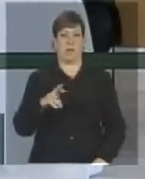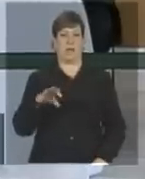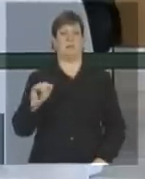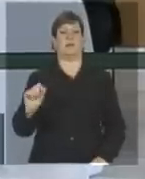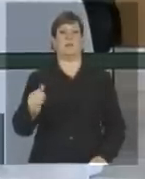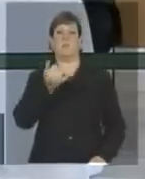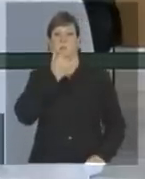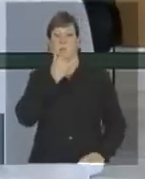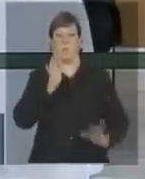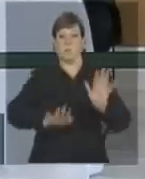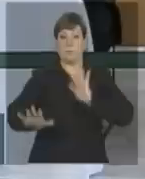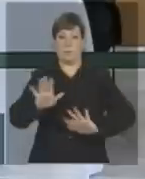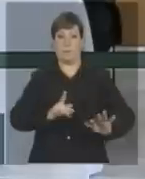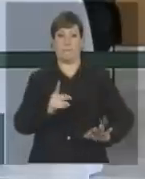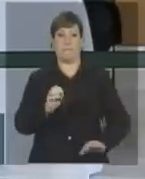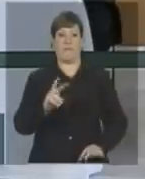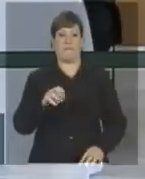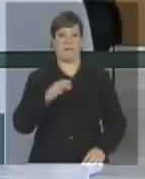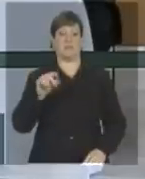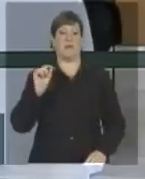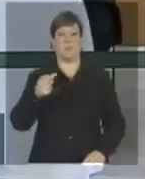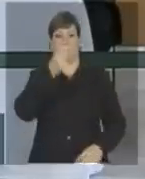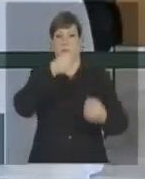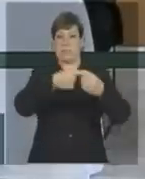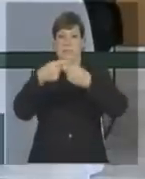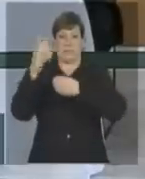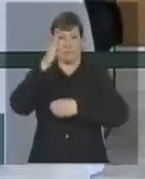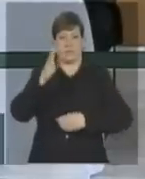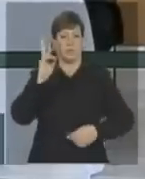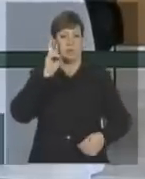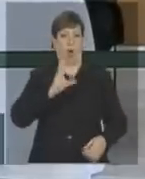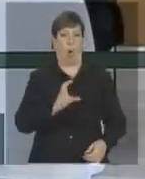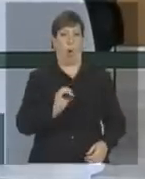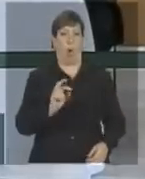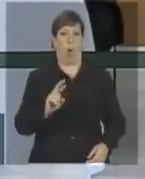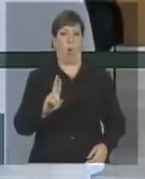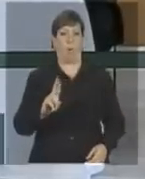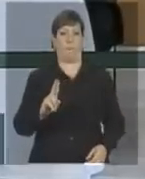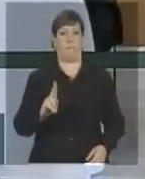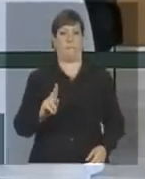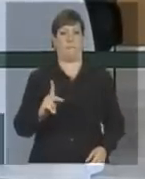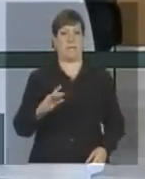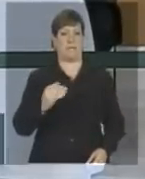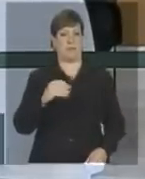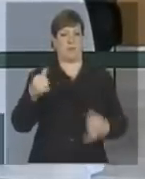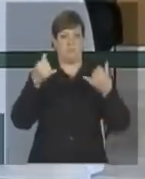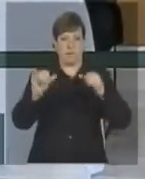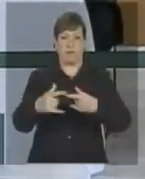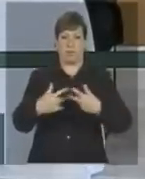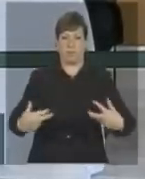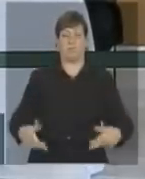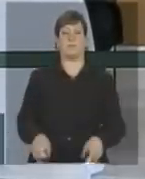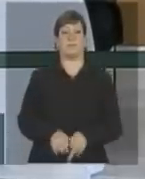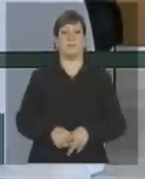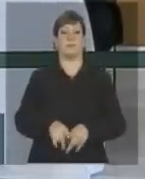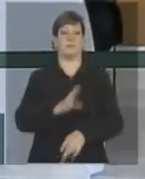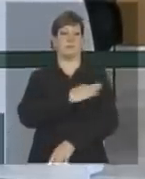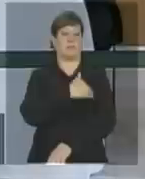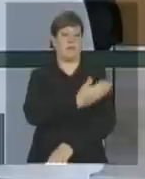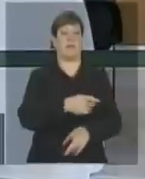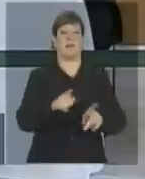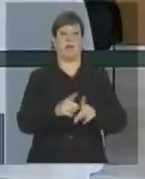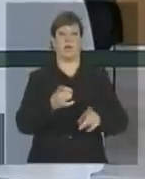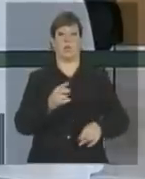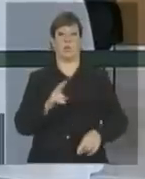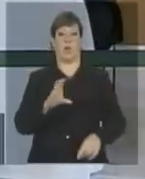da corrupção, sobretudo a nível de municípios brasileiros. E à nossa esquerda, o Dr. Caio Magri,